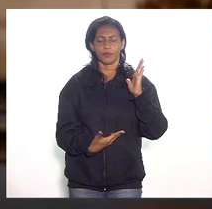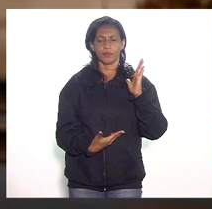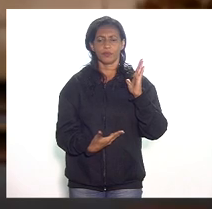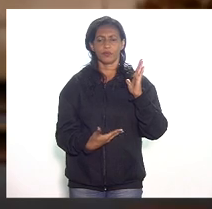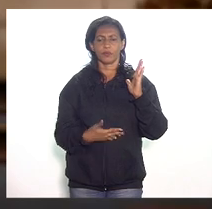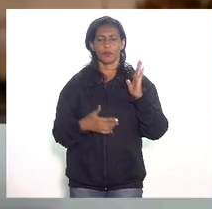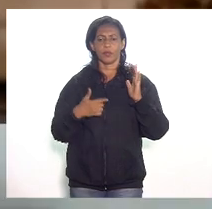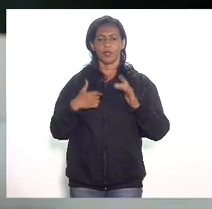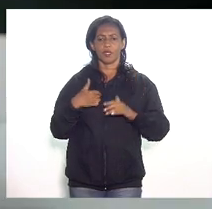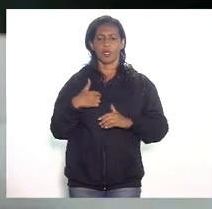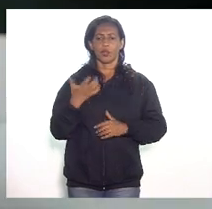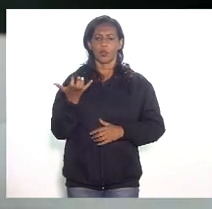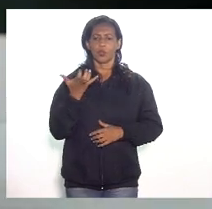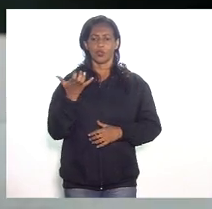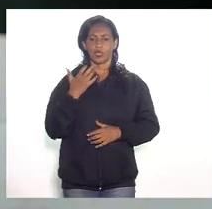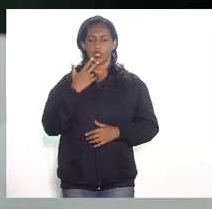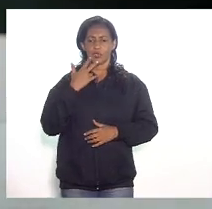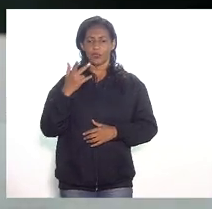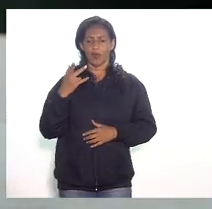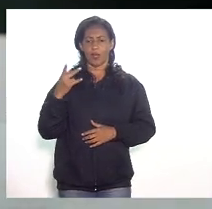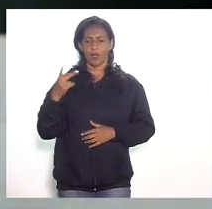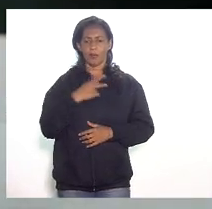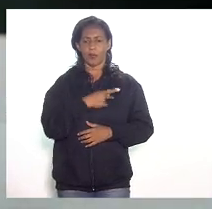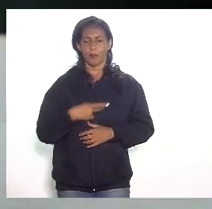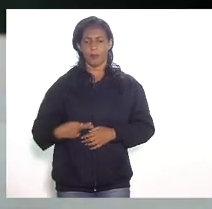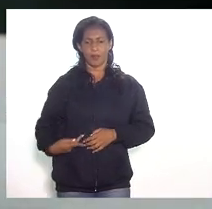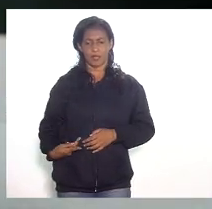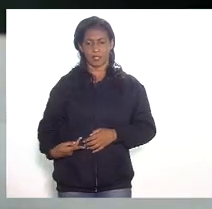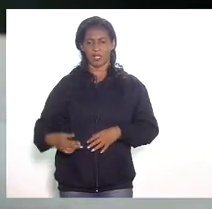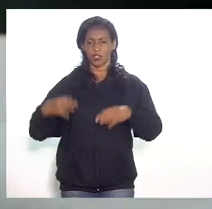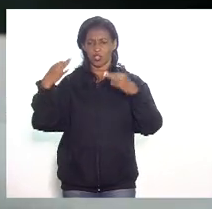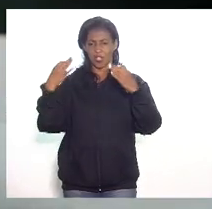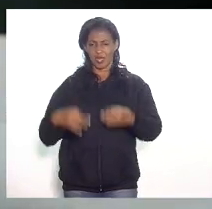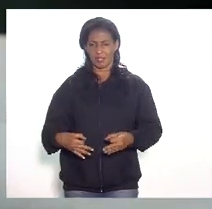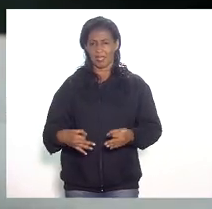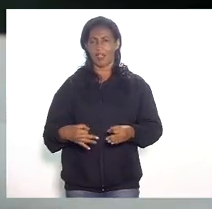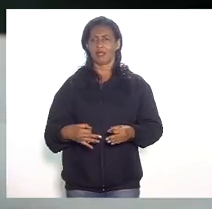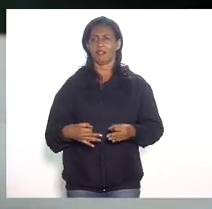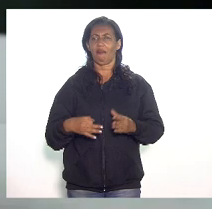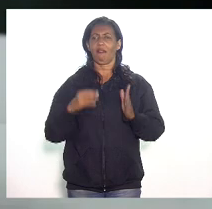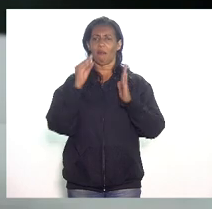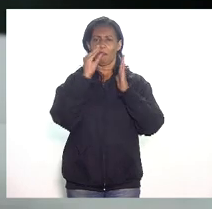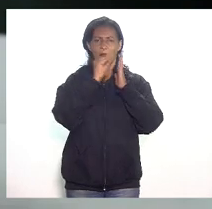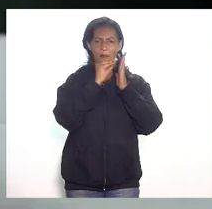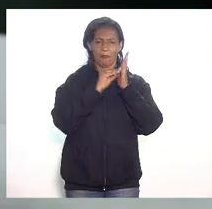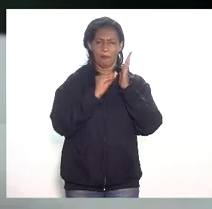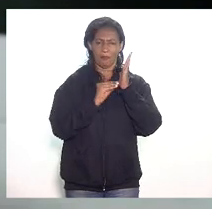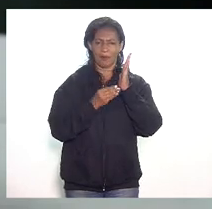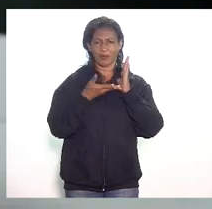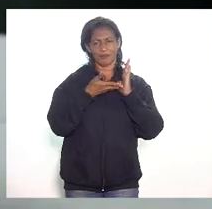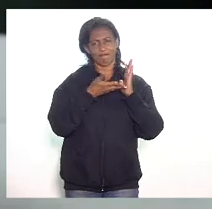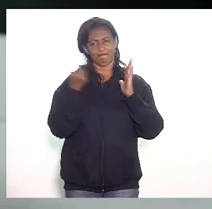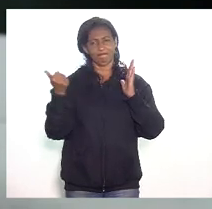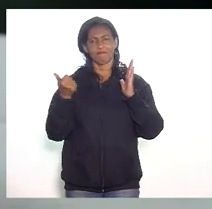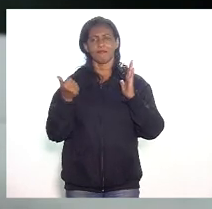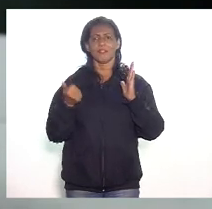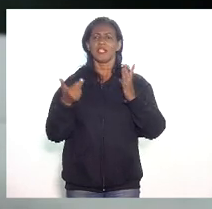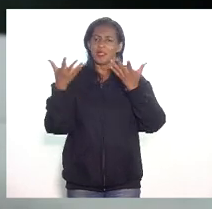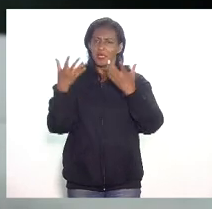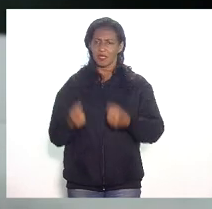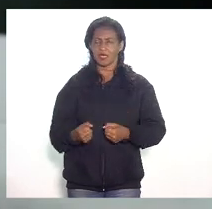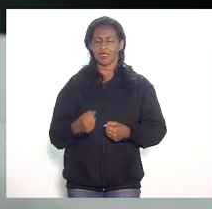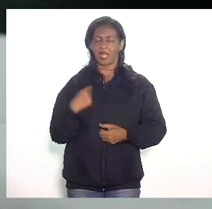gostaria de dizer para a vossa excelência que é assertivo essa decisão de tirar de pauta e permitir que a gente possa discutir